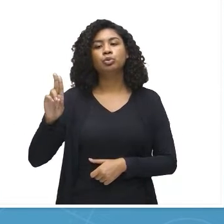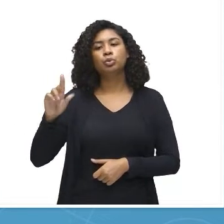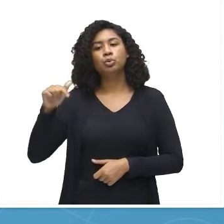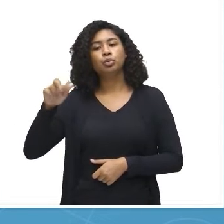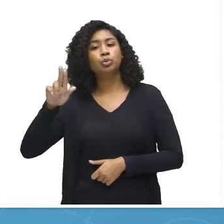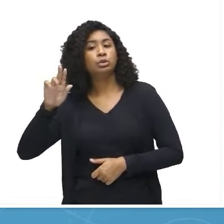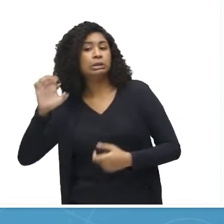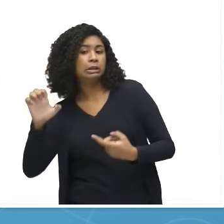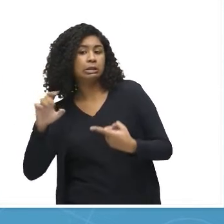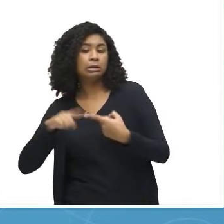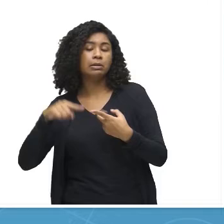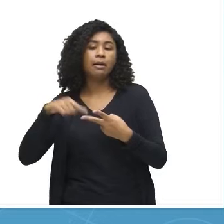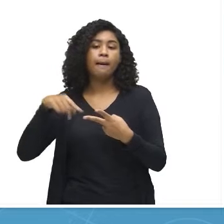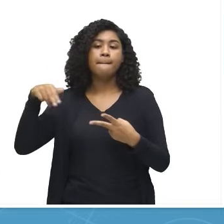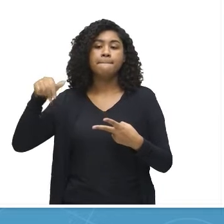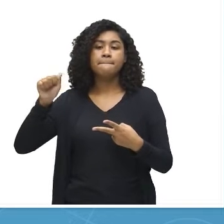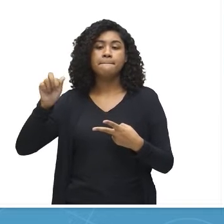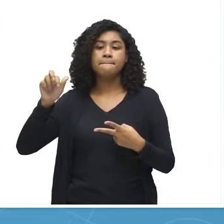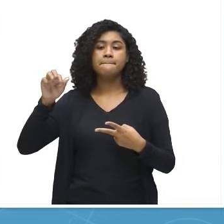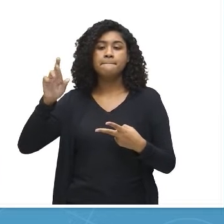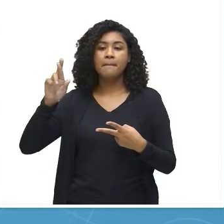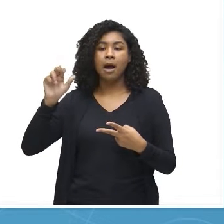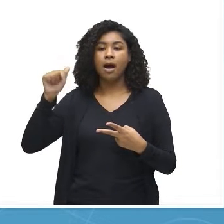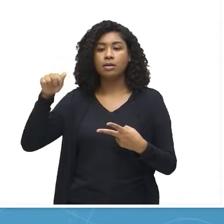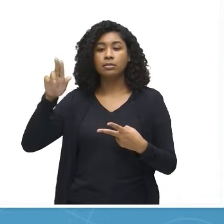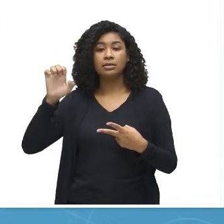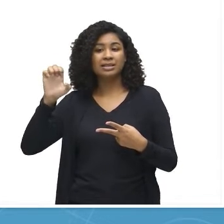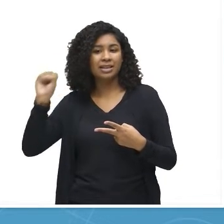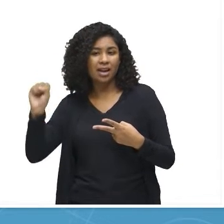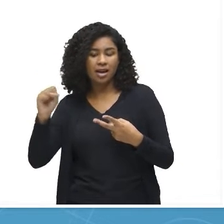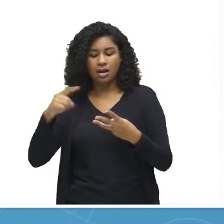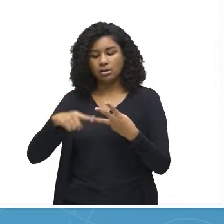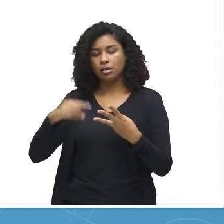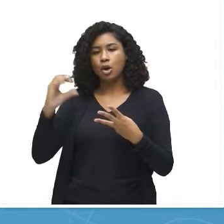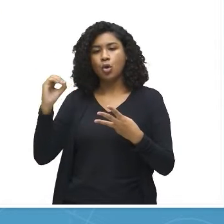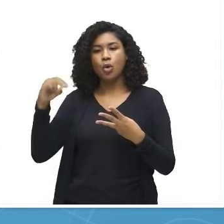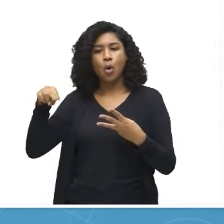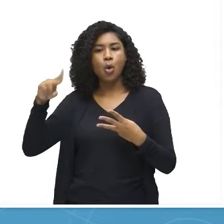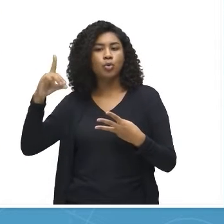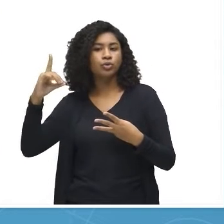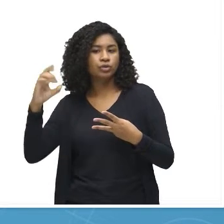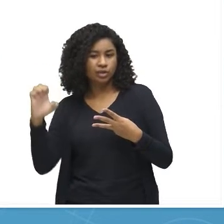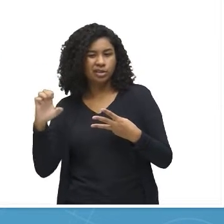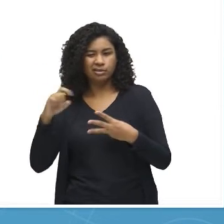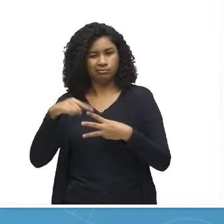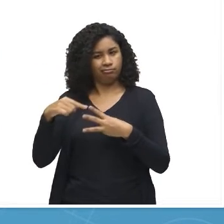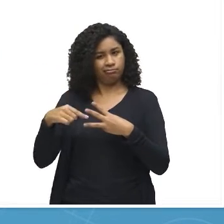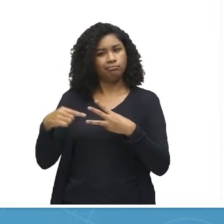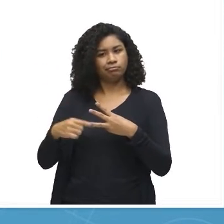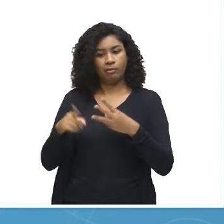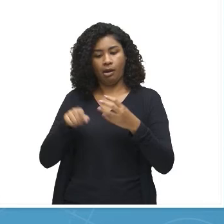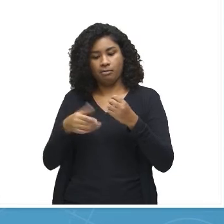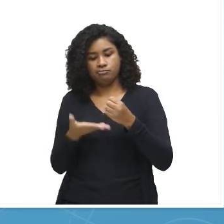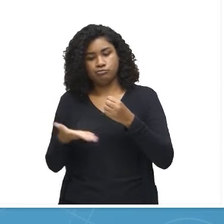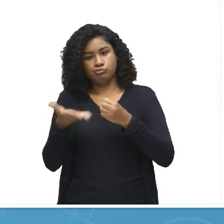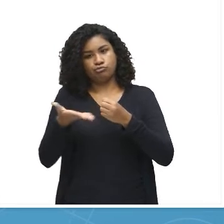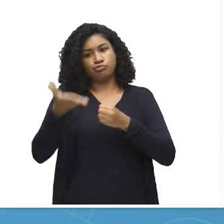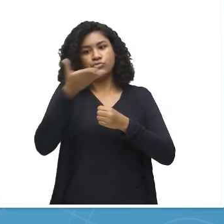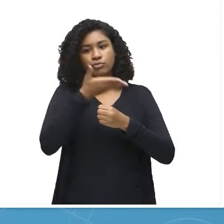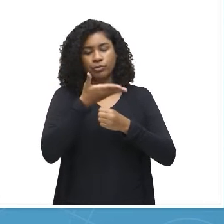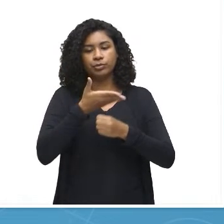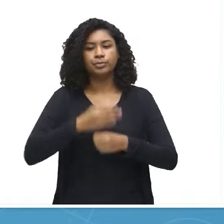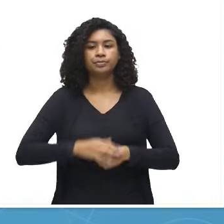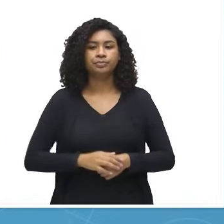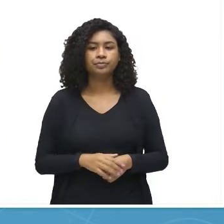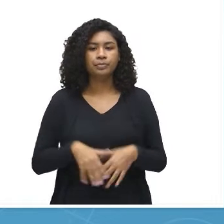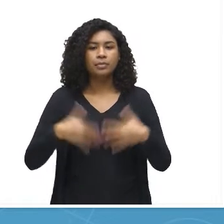um conde. Cada indivíduo vai se ligar ao seu suzerano por um juramento de dependência e